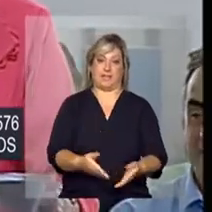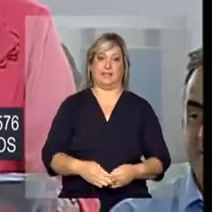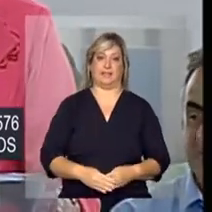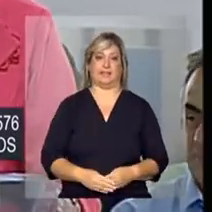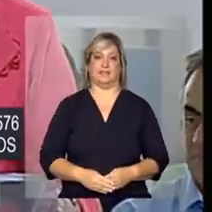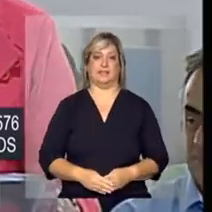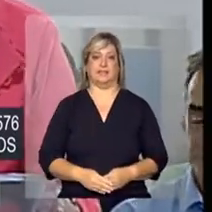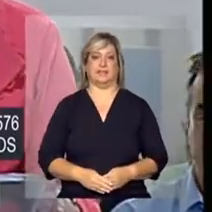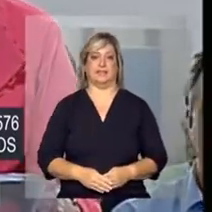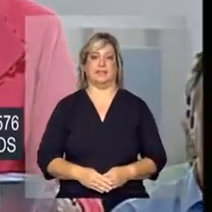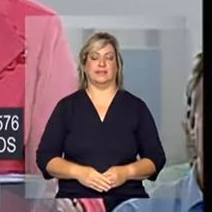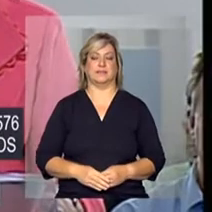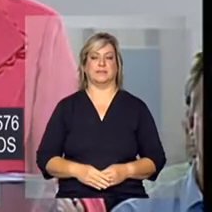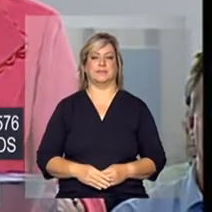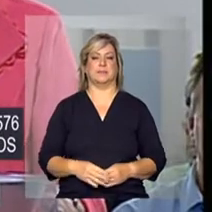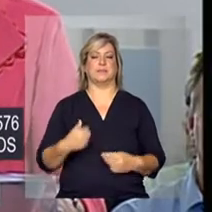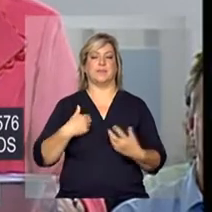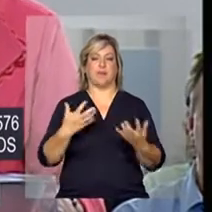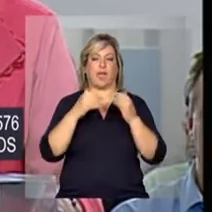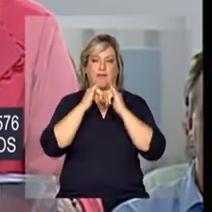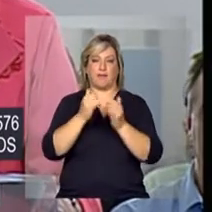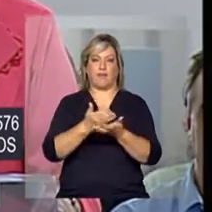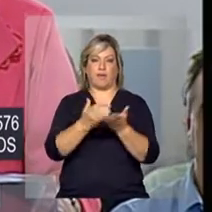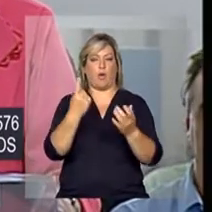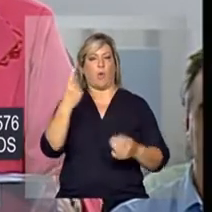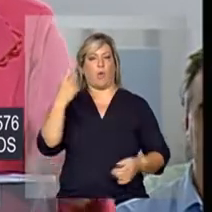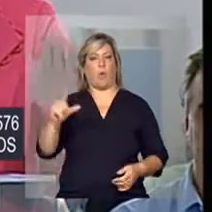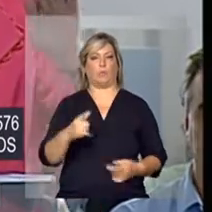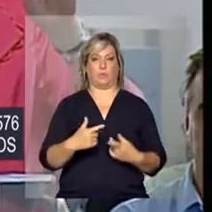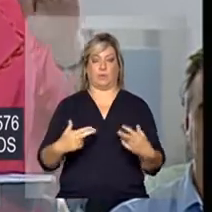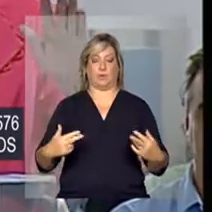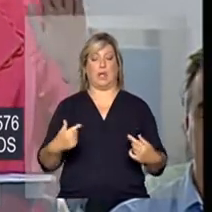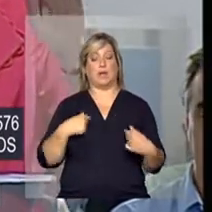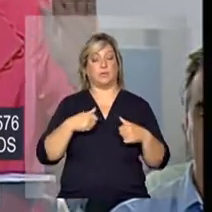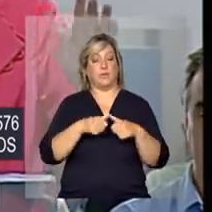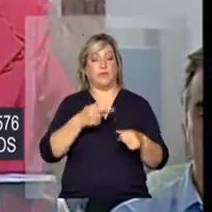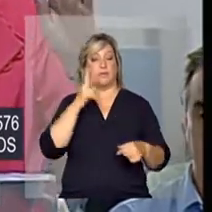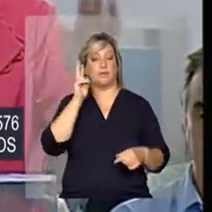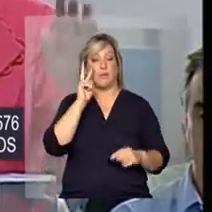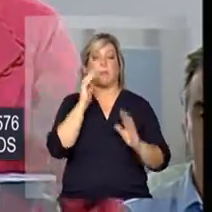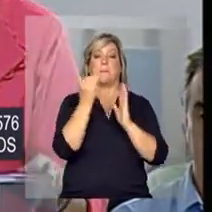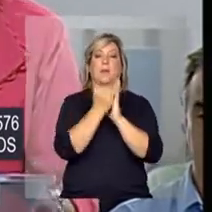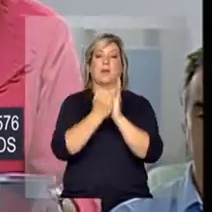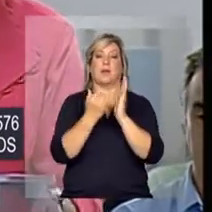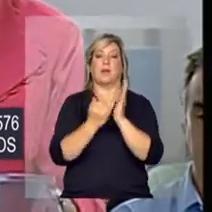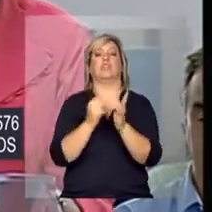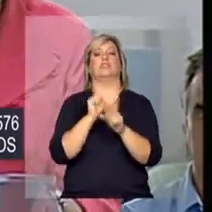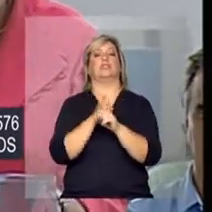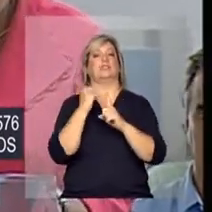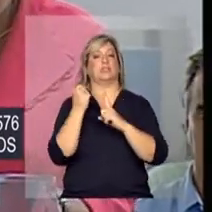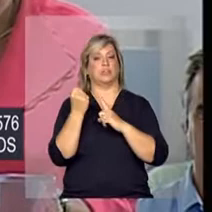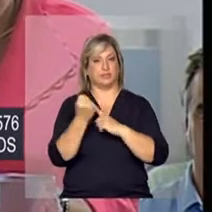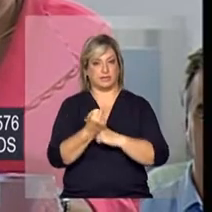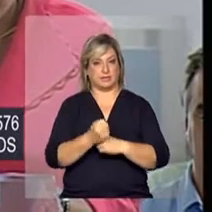Eu queria dizer para vocês uma outra coisa. Eu estou falando de programas sociais.